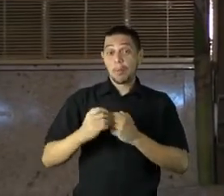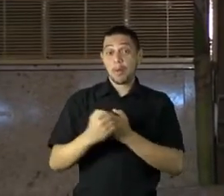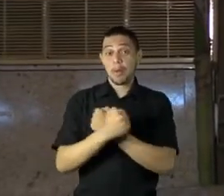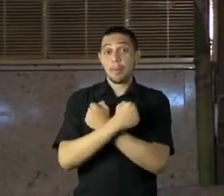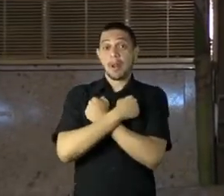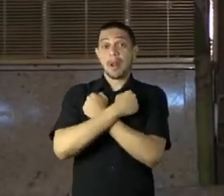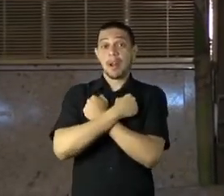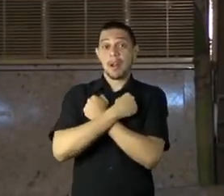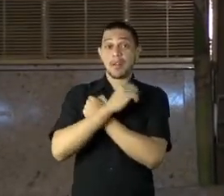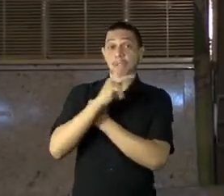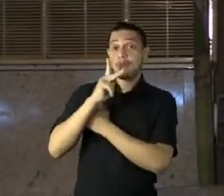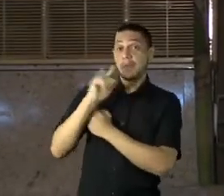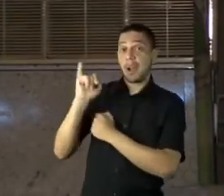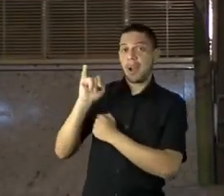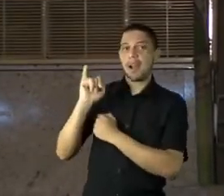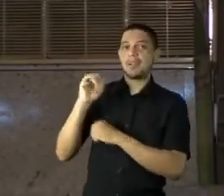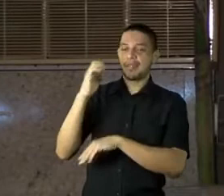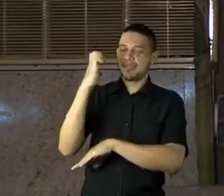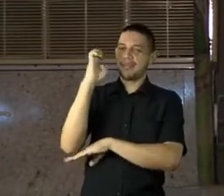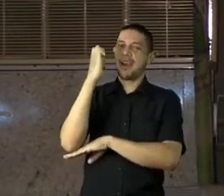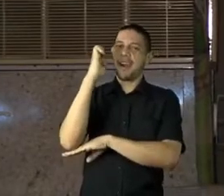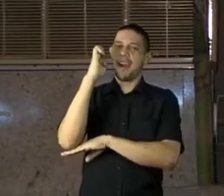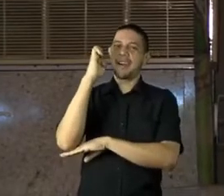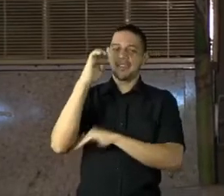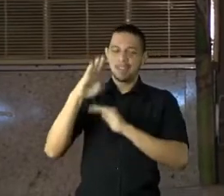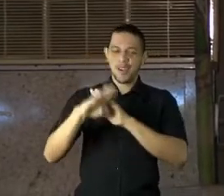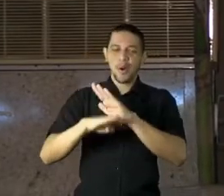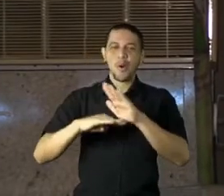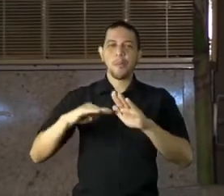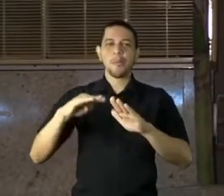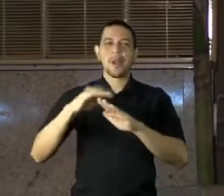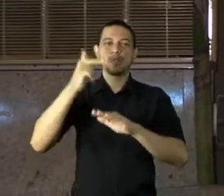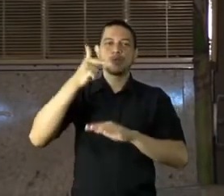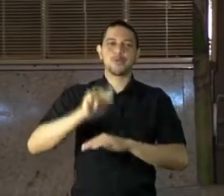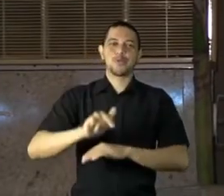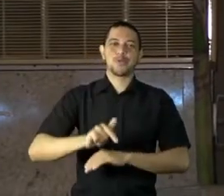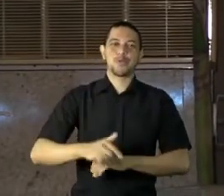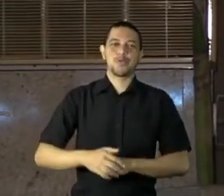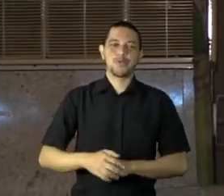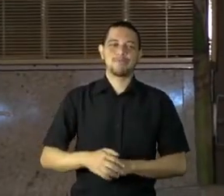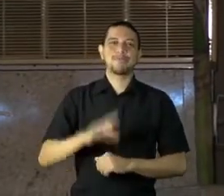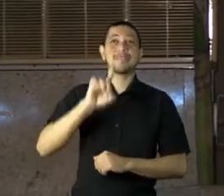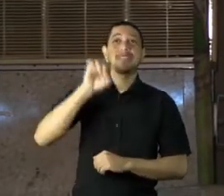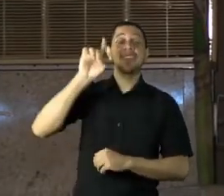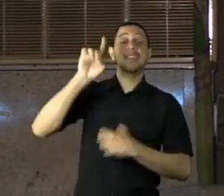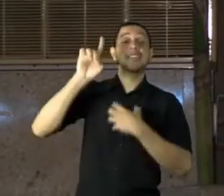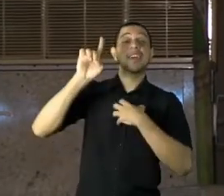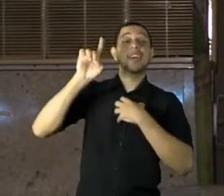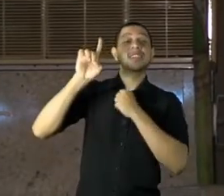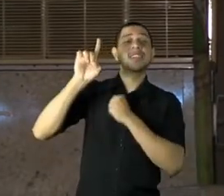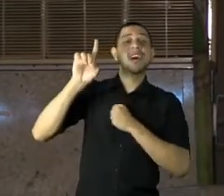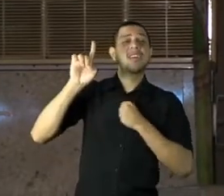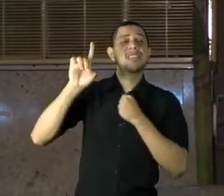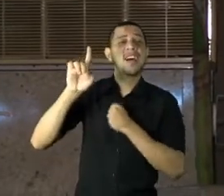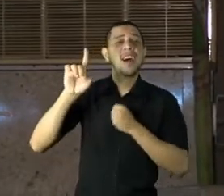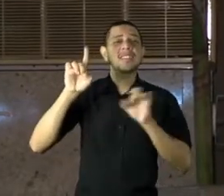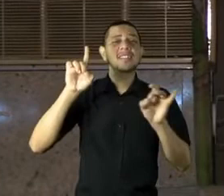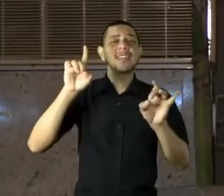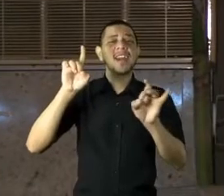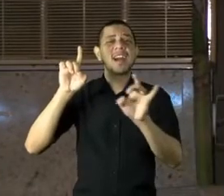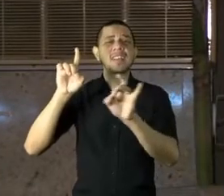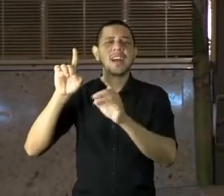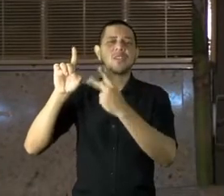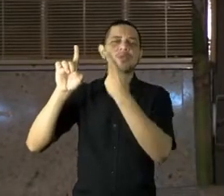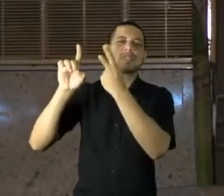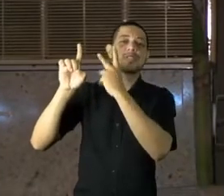os Braços do Pai então o Éden se torna completo novamente Deus sente saudades de cada um de nós seus